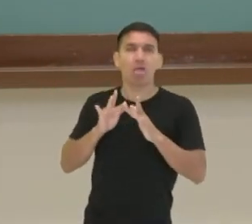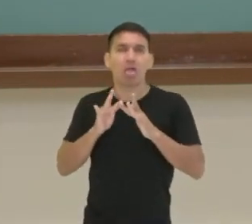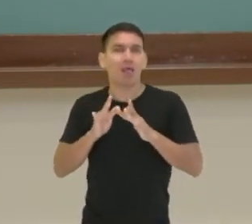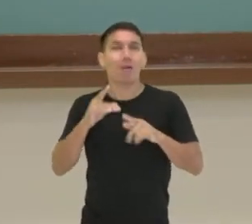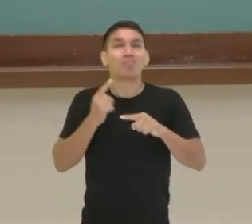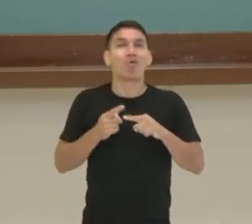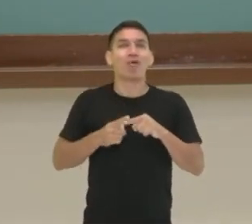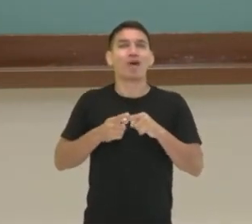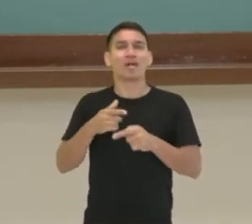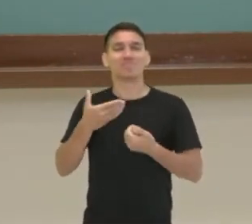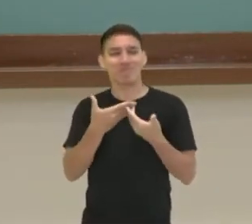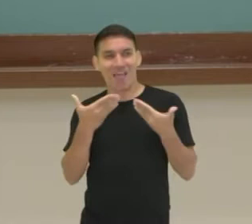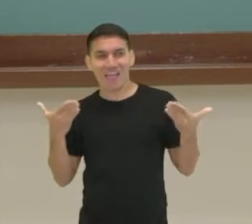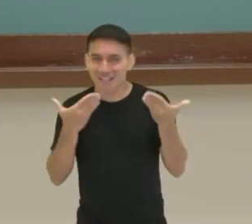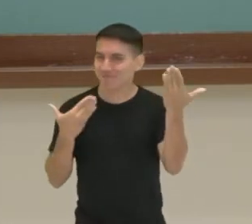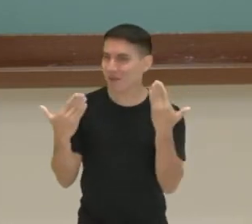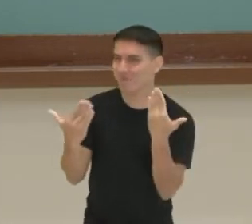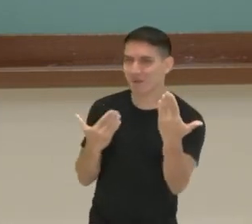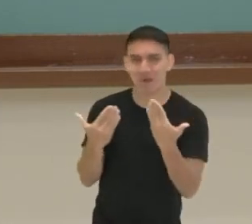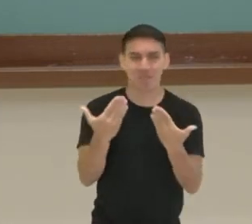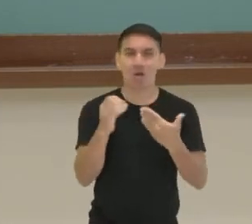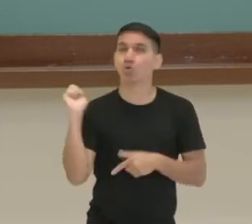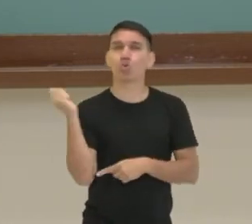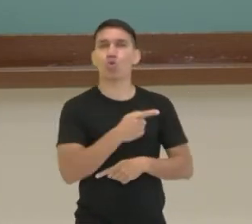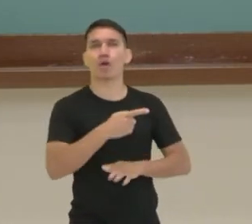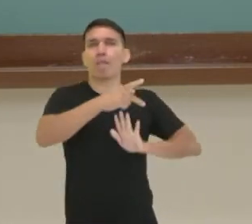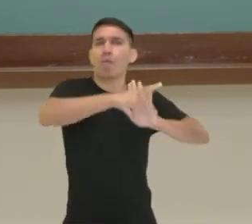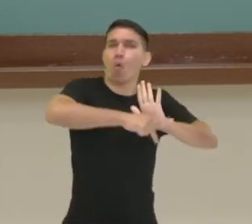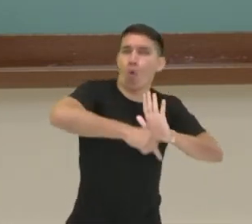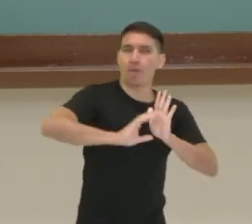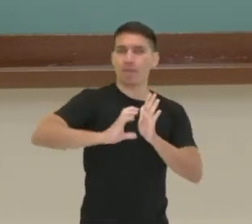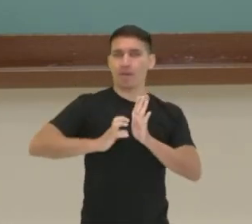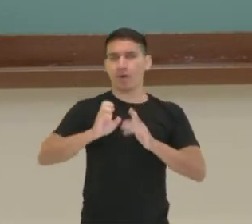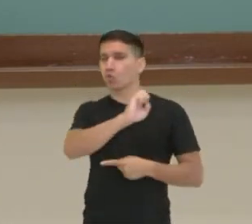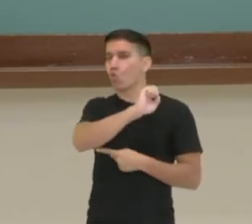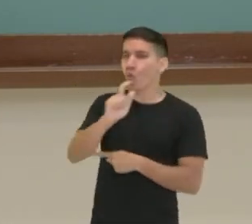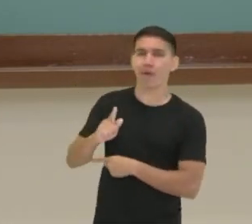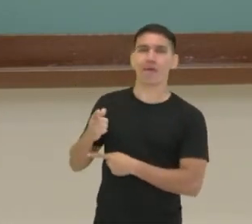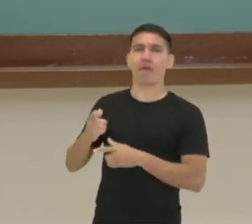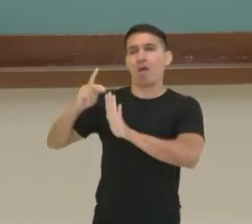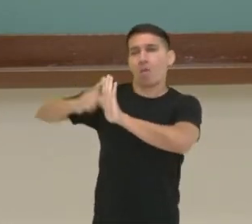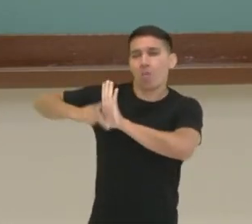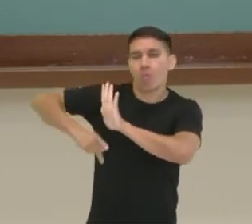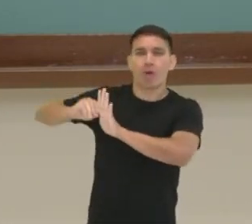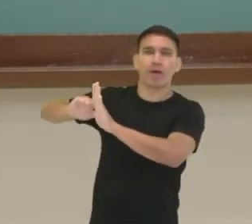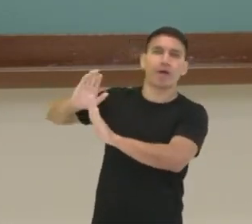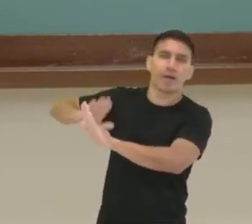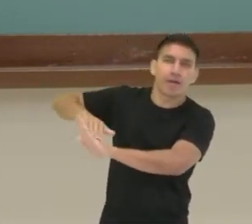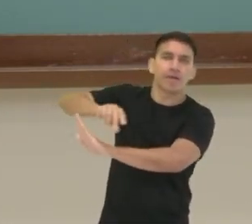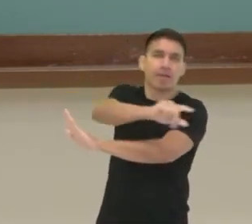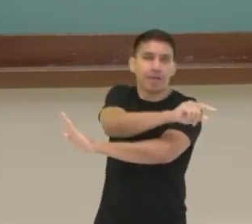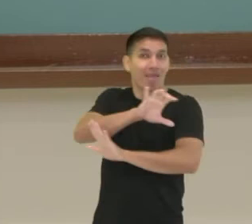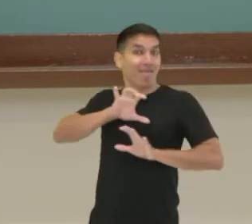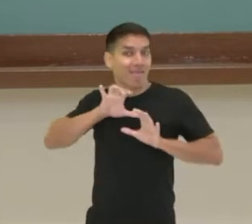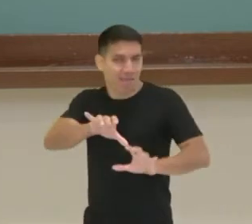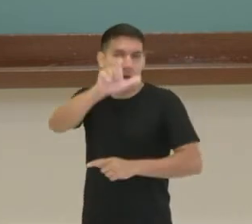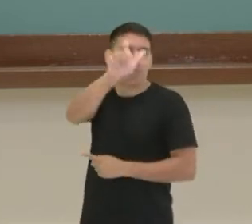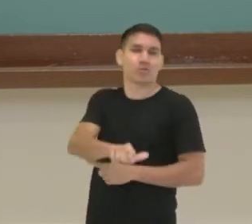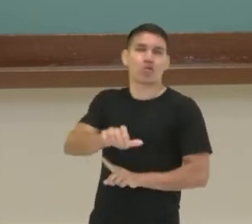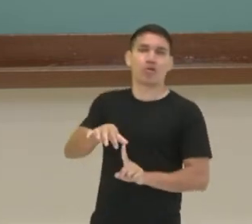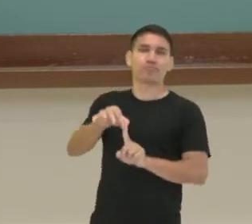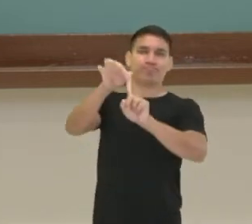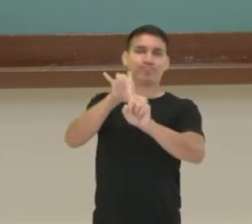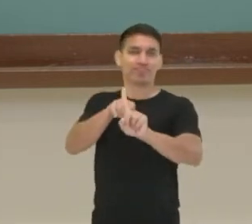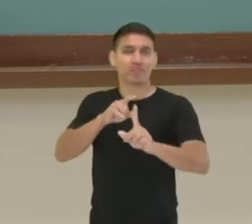carisma pessoal do que num projeto partidário, do que num projeto ideológico. Então é ele a pessoa. E esse